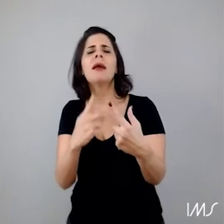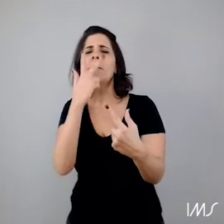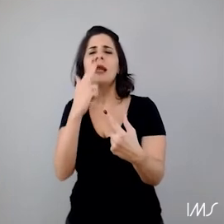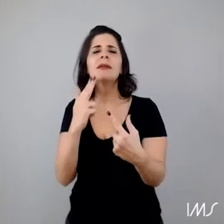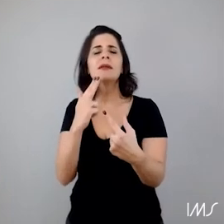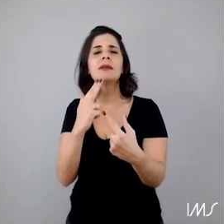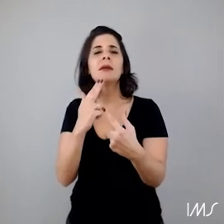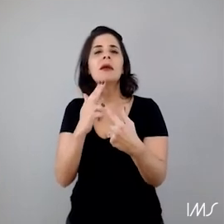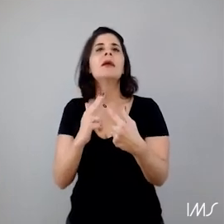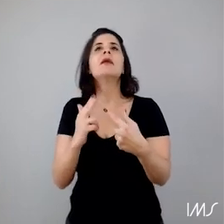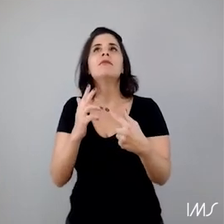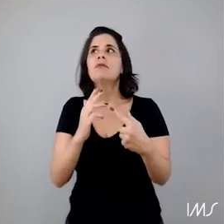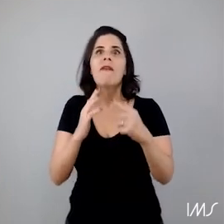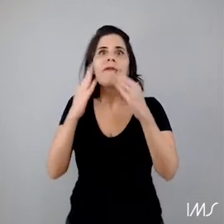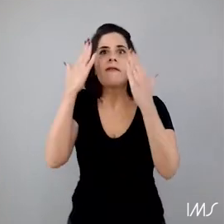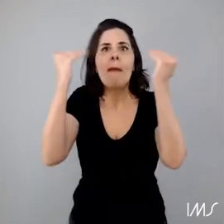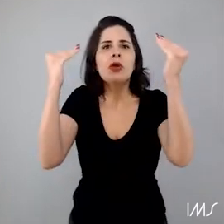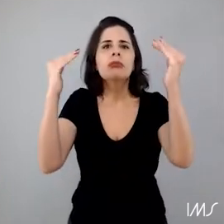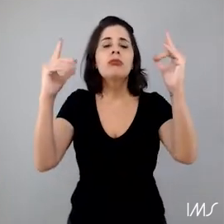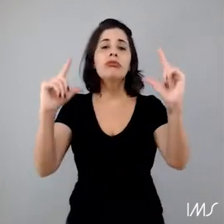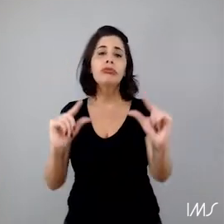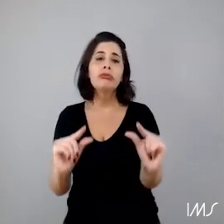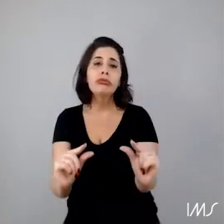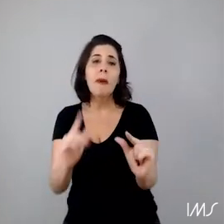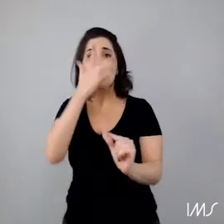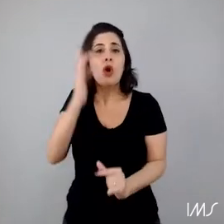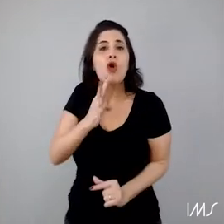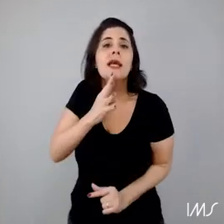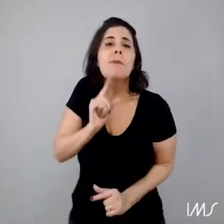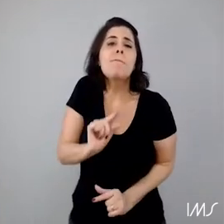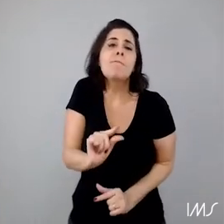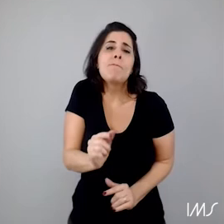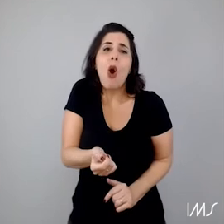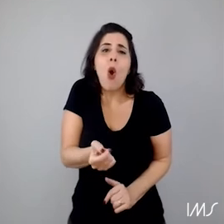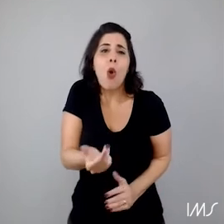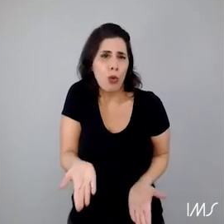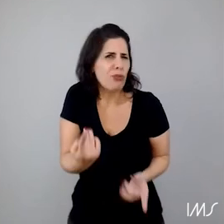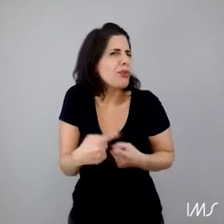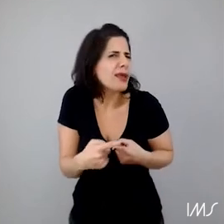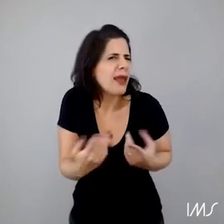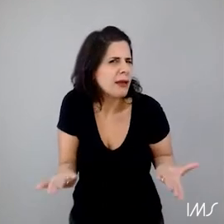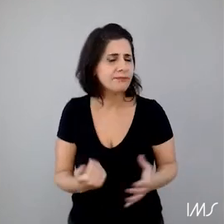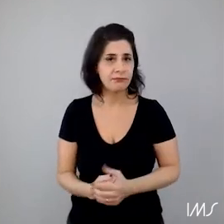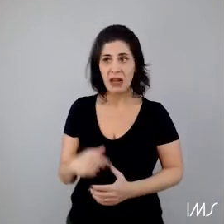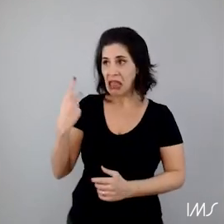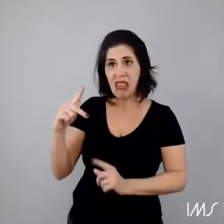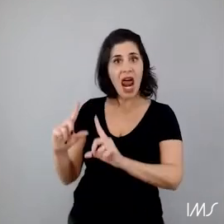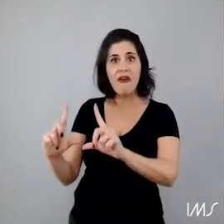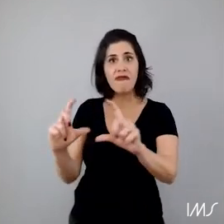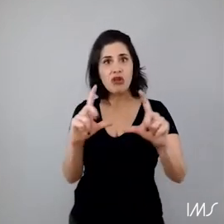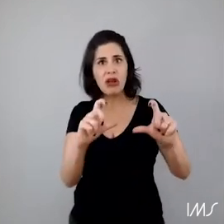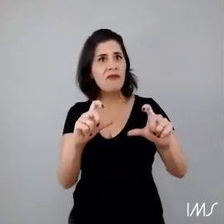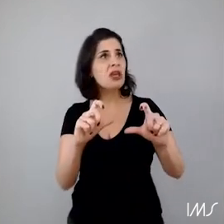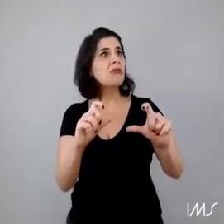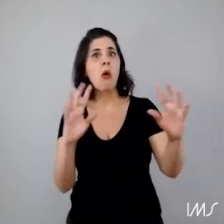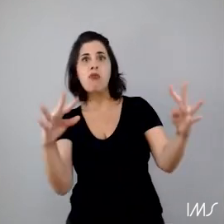crítica e textual é muito pouco conhecida, muito pouco lida, muito pouco debatida. Sua fotografia praticamente não